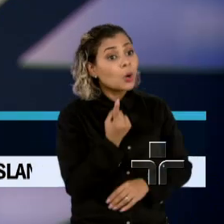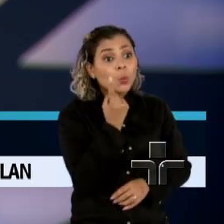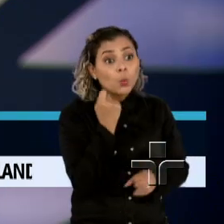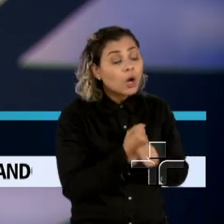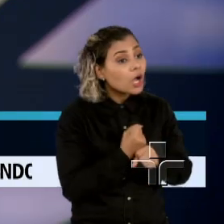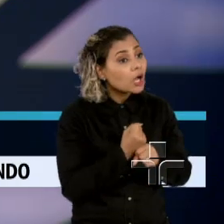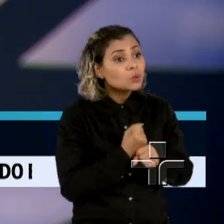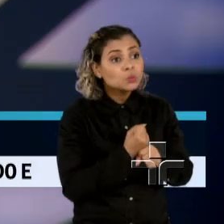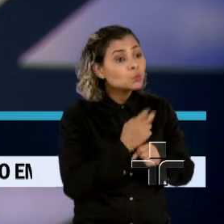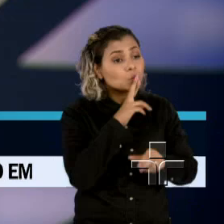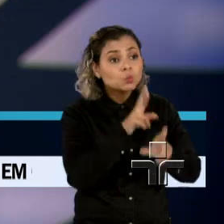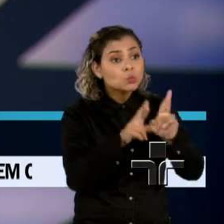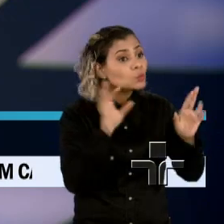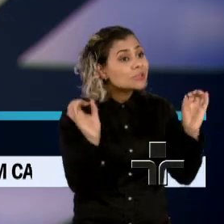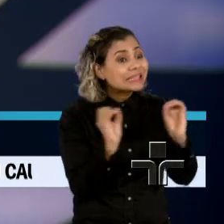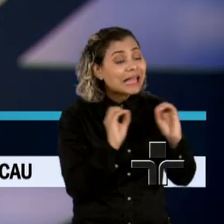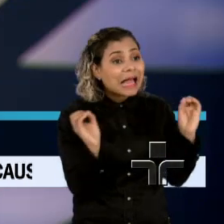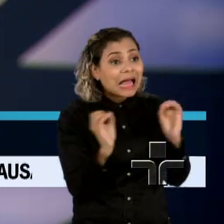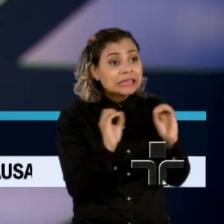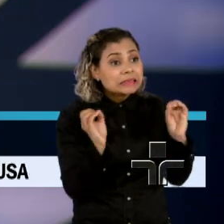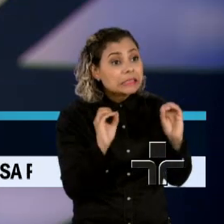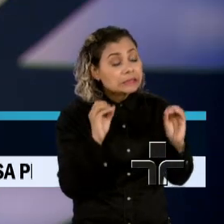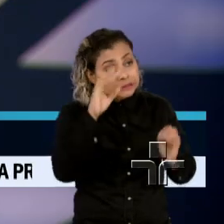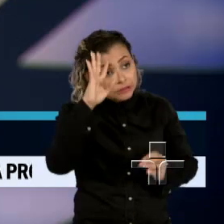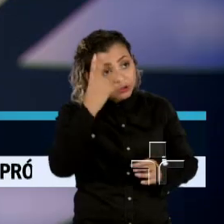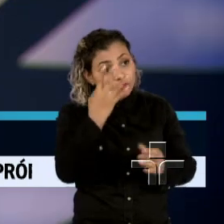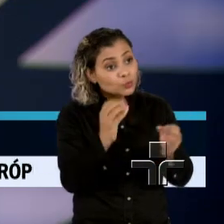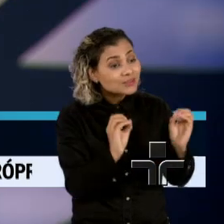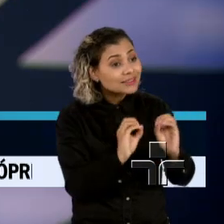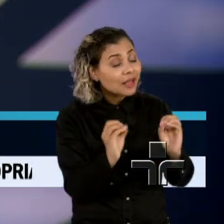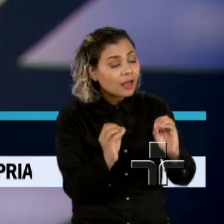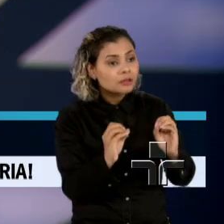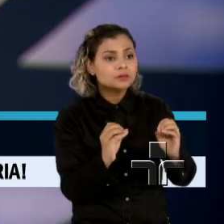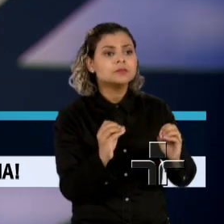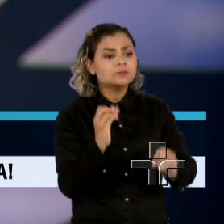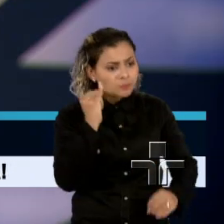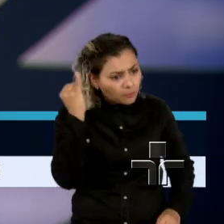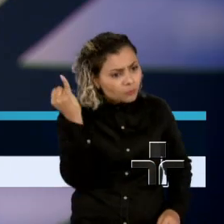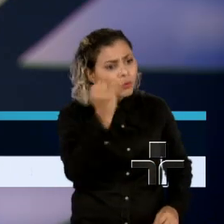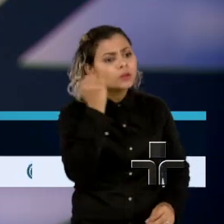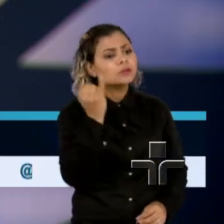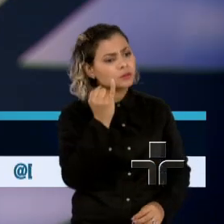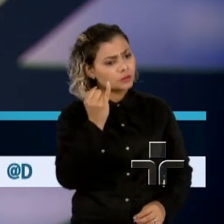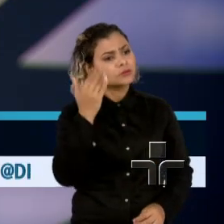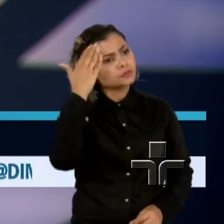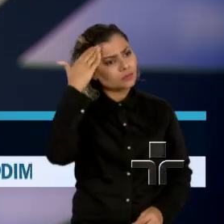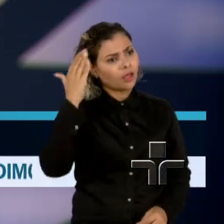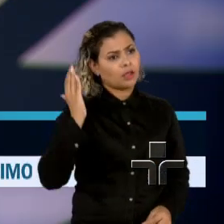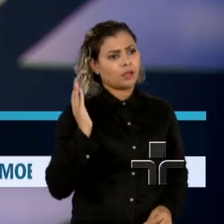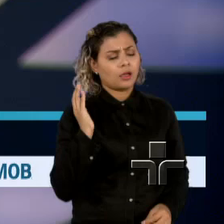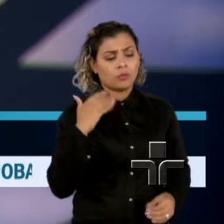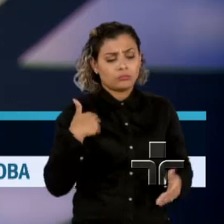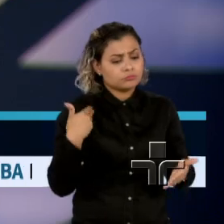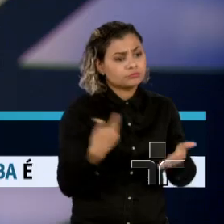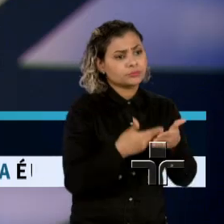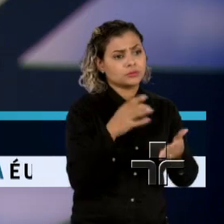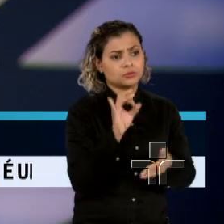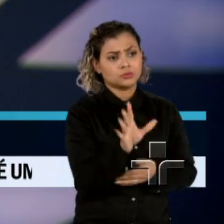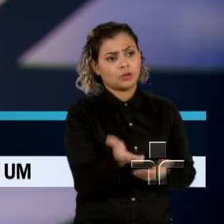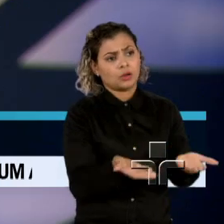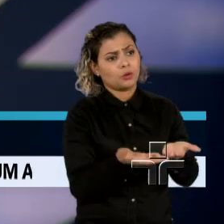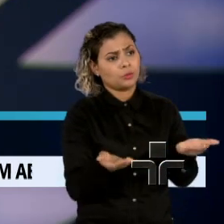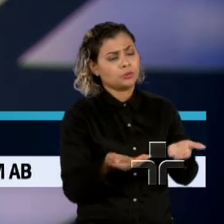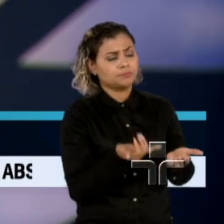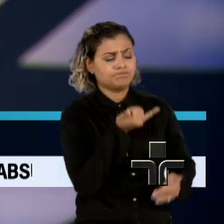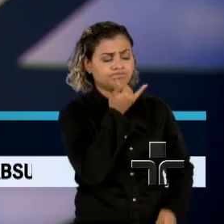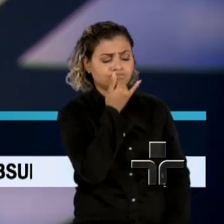ano sem nenhuma conclusão. Acho que foi importante essa medida da Raquel Dodge, uma pena que isso só tenha acontecido agora. E